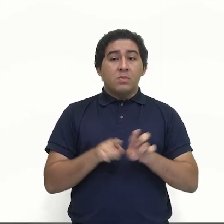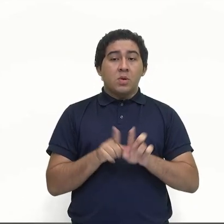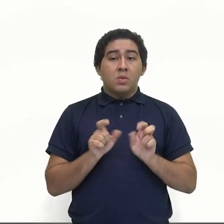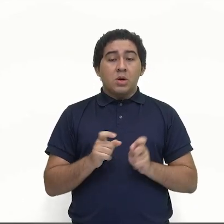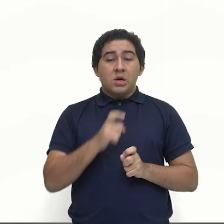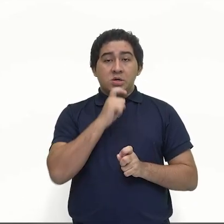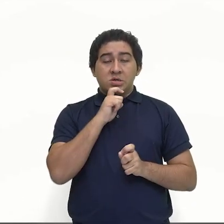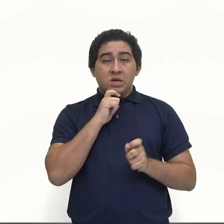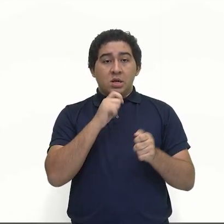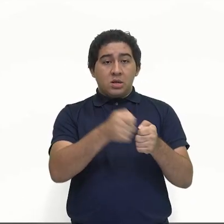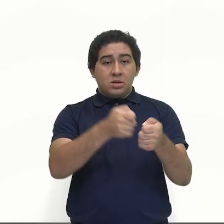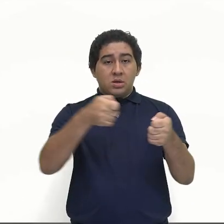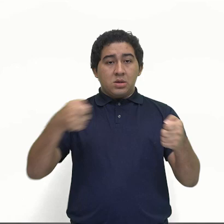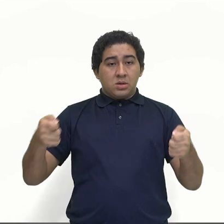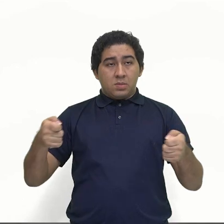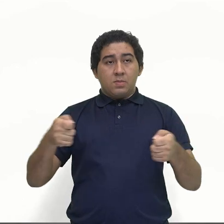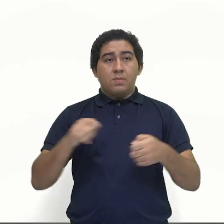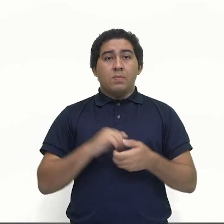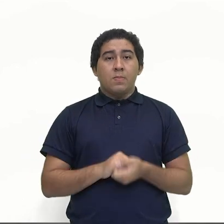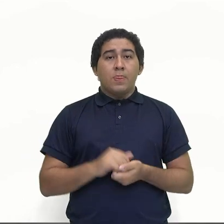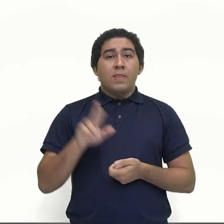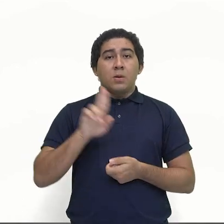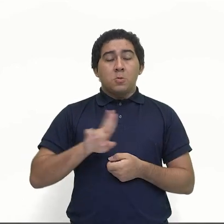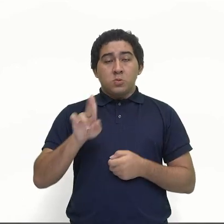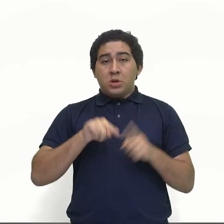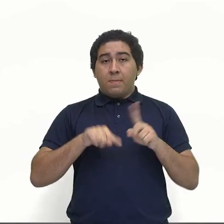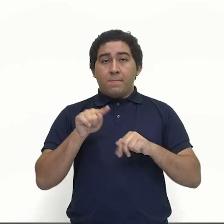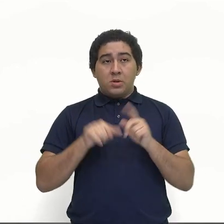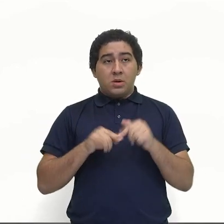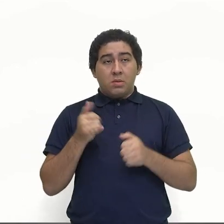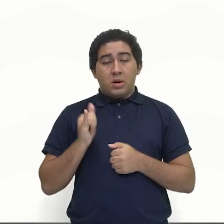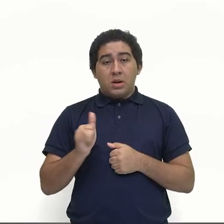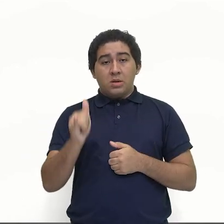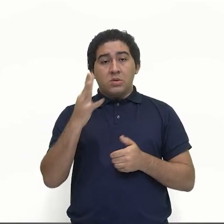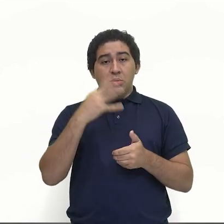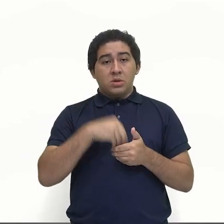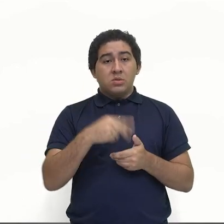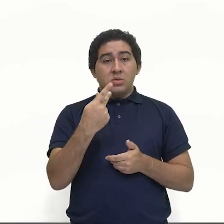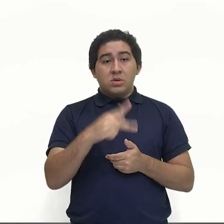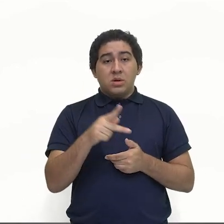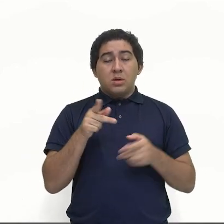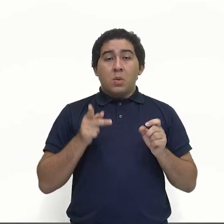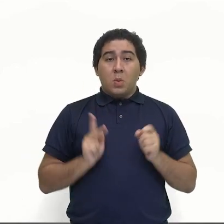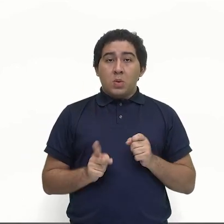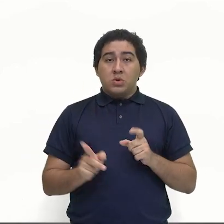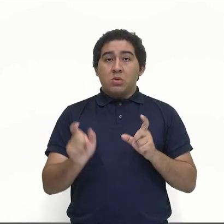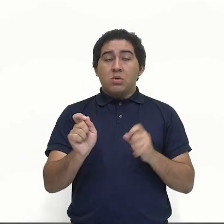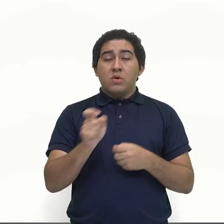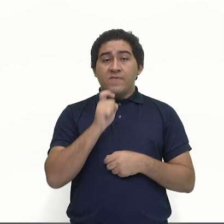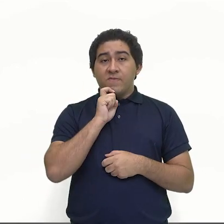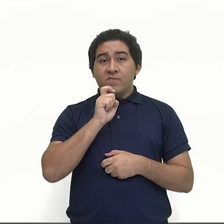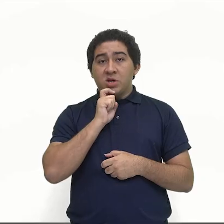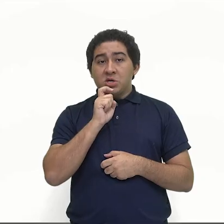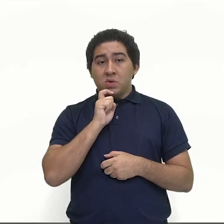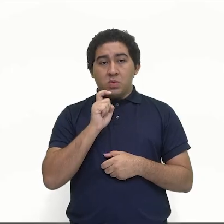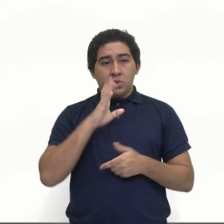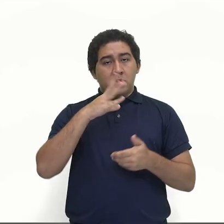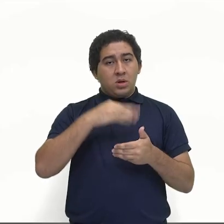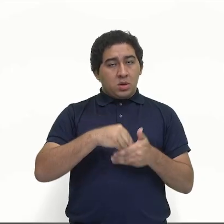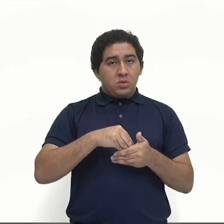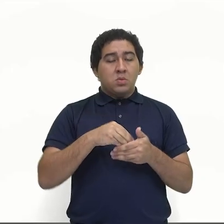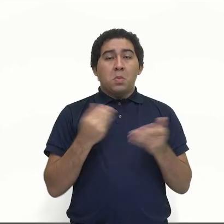a geladeira, que ela usa circuitos internos para